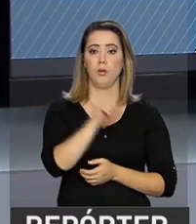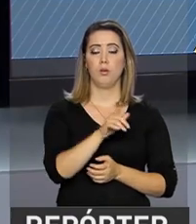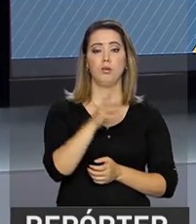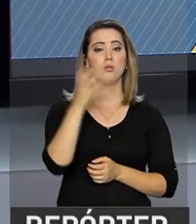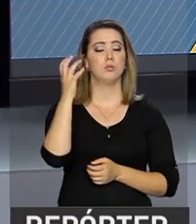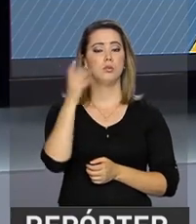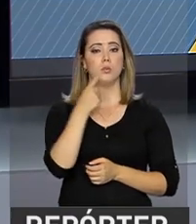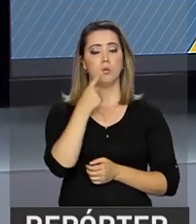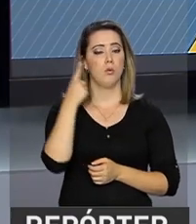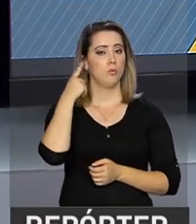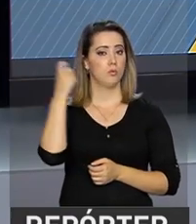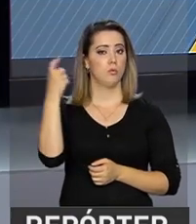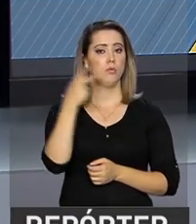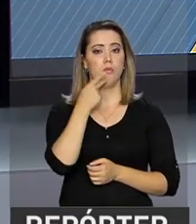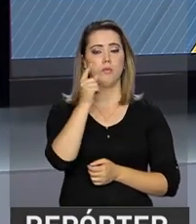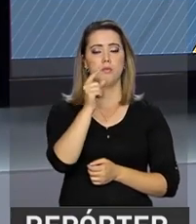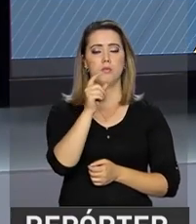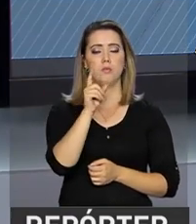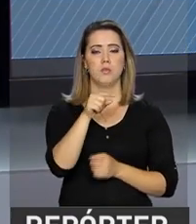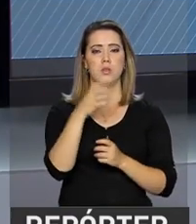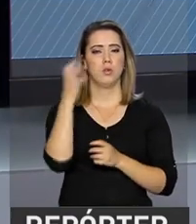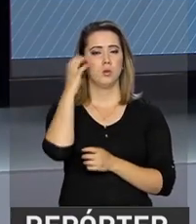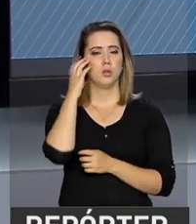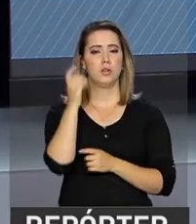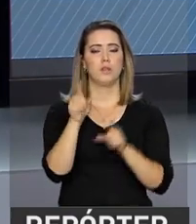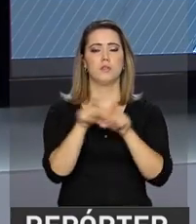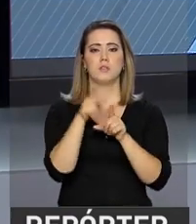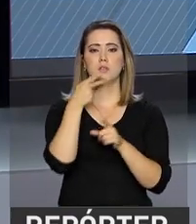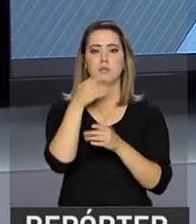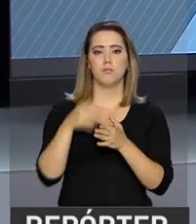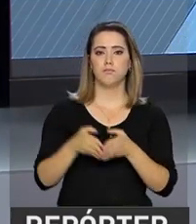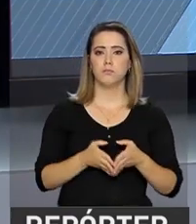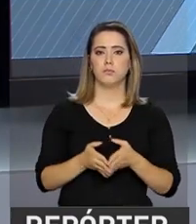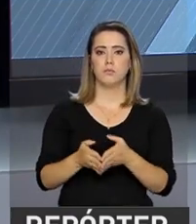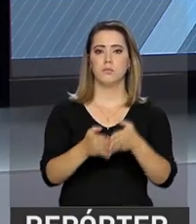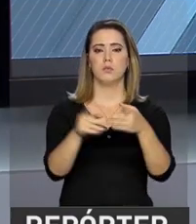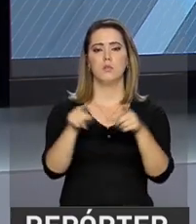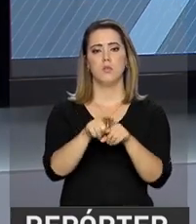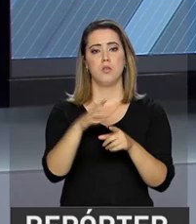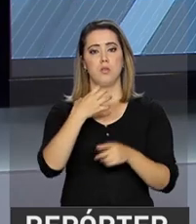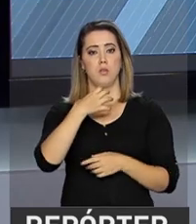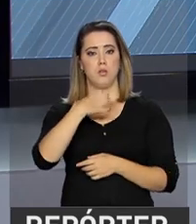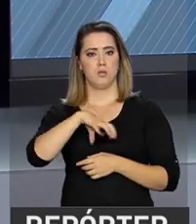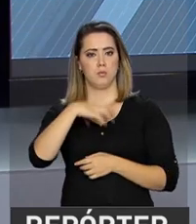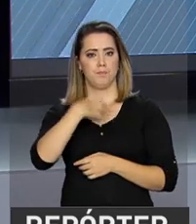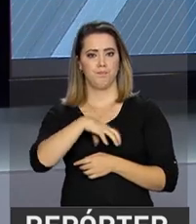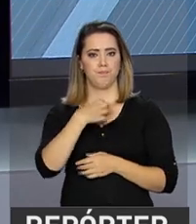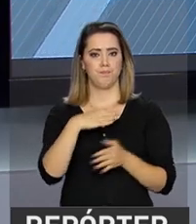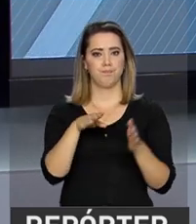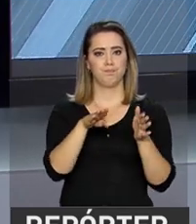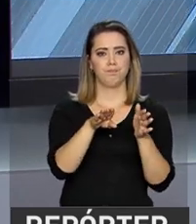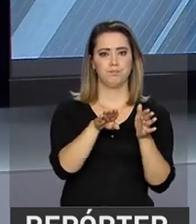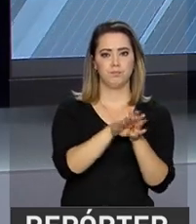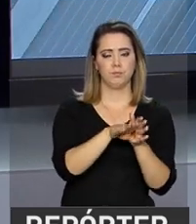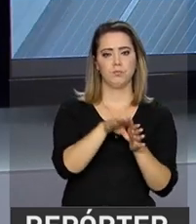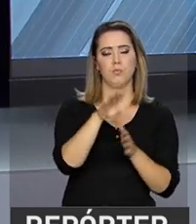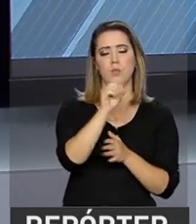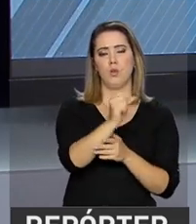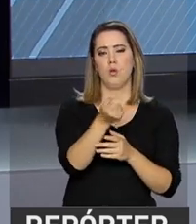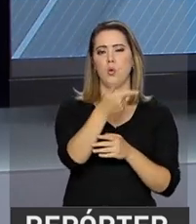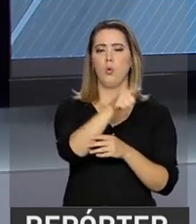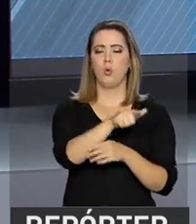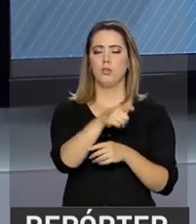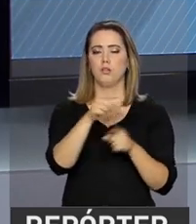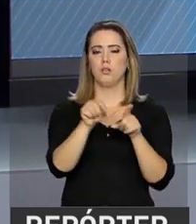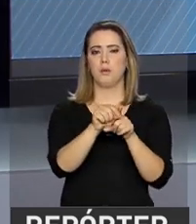gravação o presidente lamentou o acidente com uma lancha que saía de mar grande mar grande na ilha de itaparica com destino a salvador e